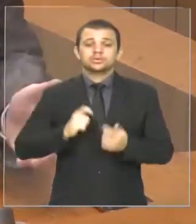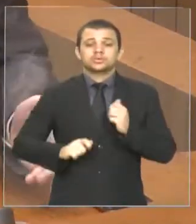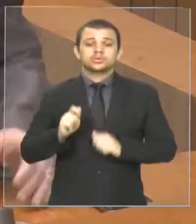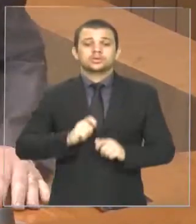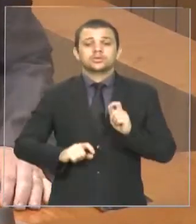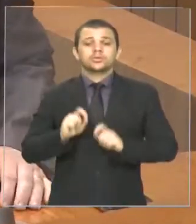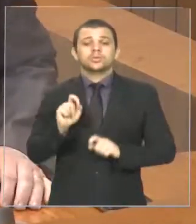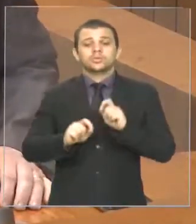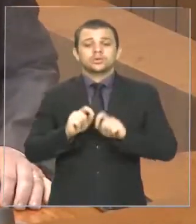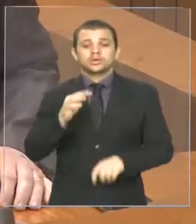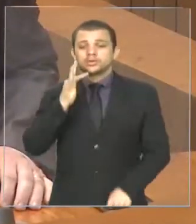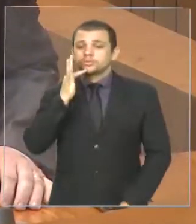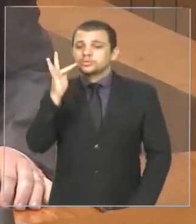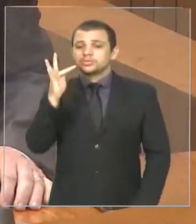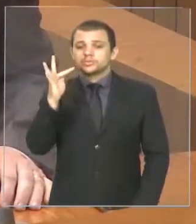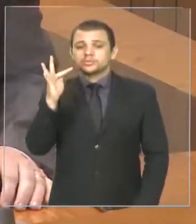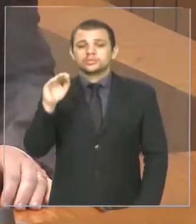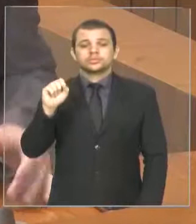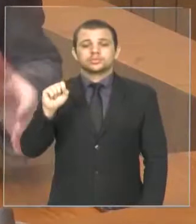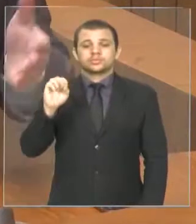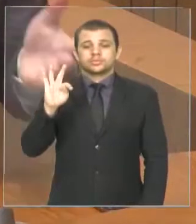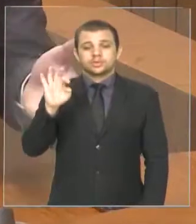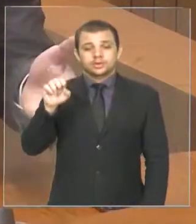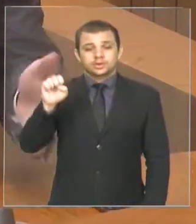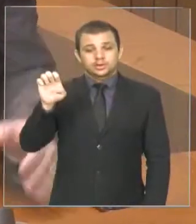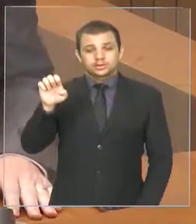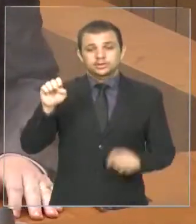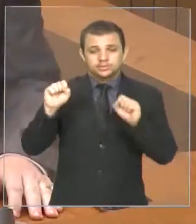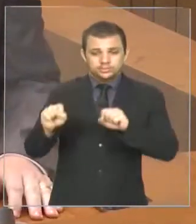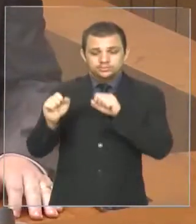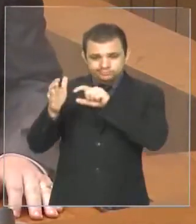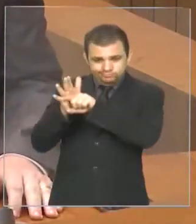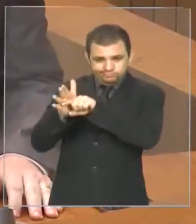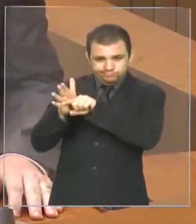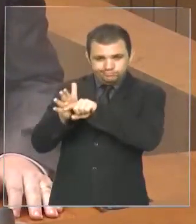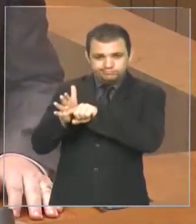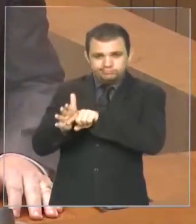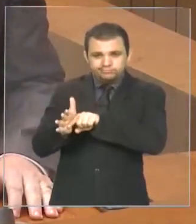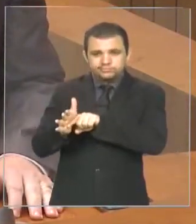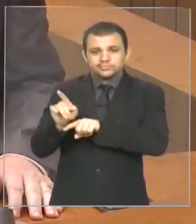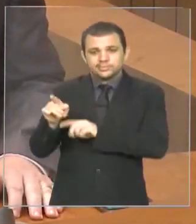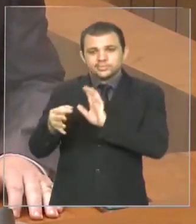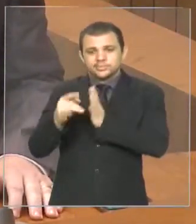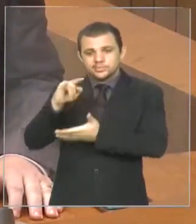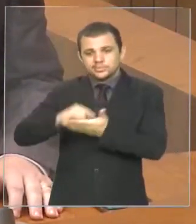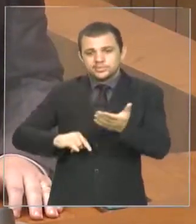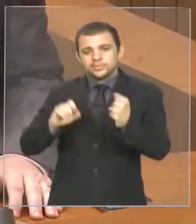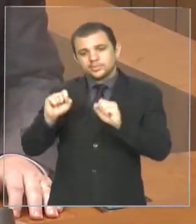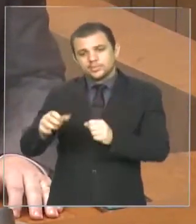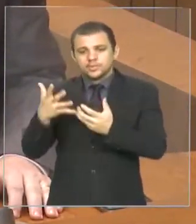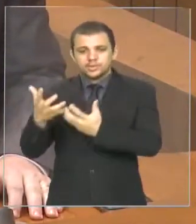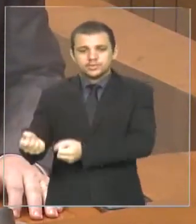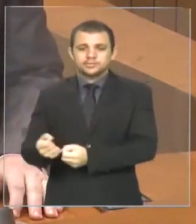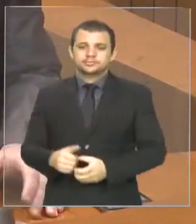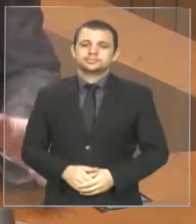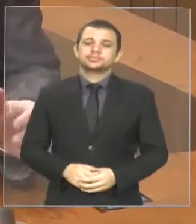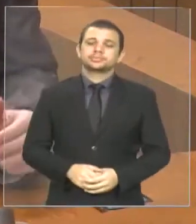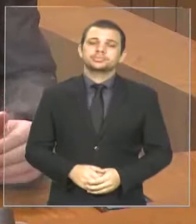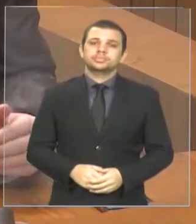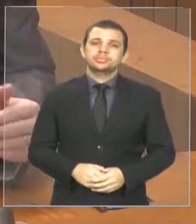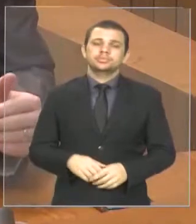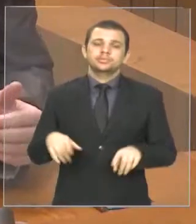breve, o TSE aprecie essa sugestão e que possa acatar. Enfim,